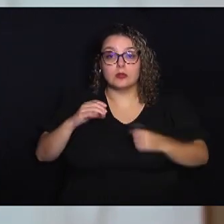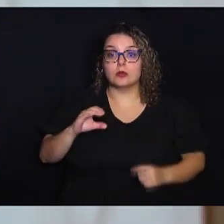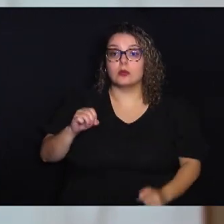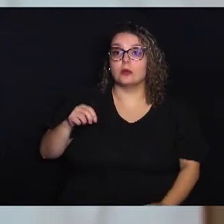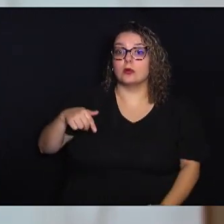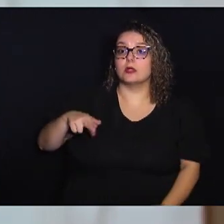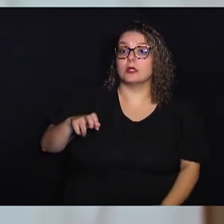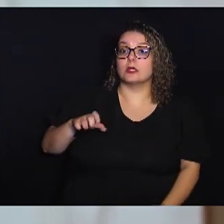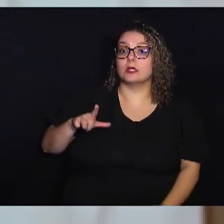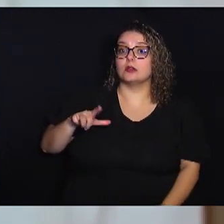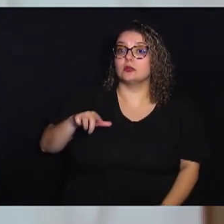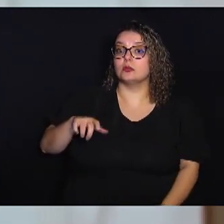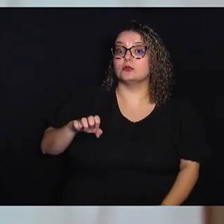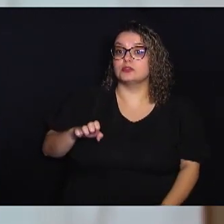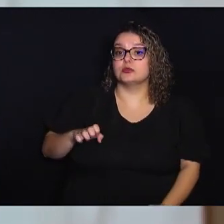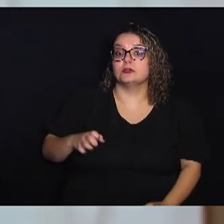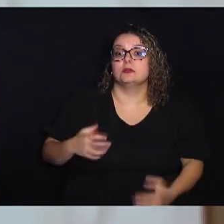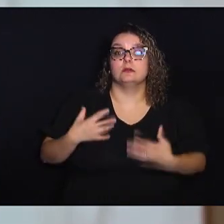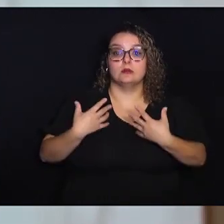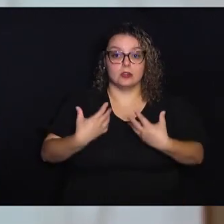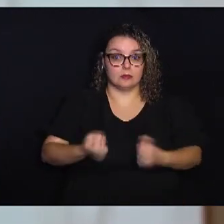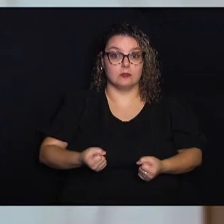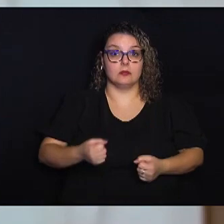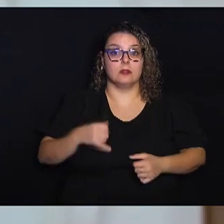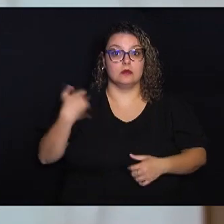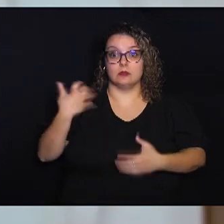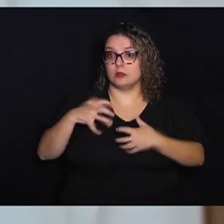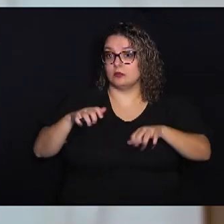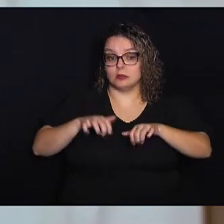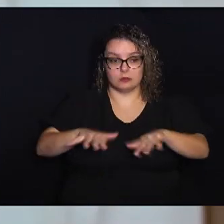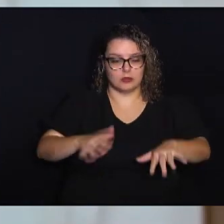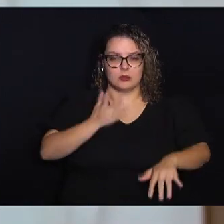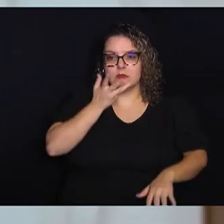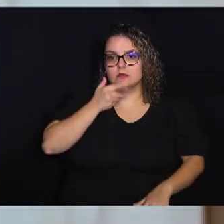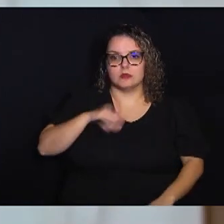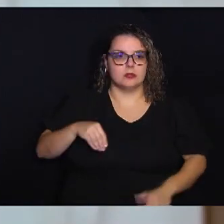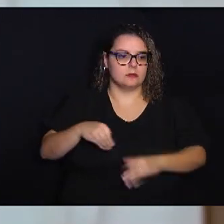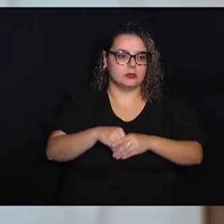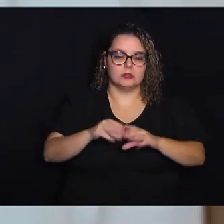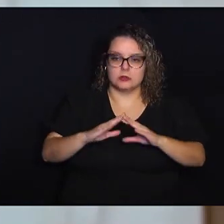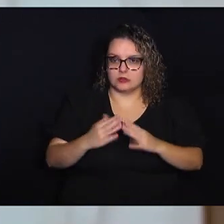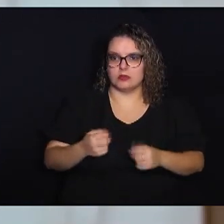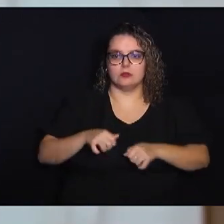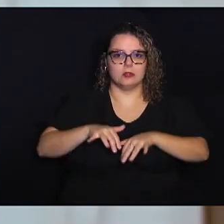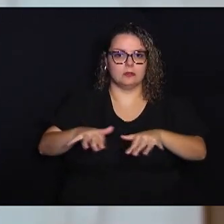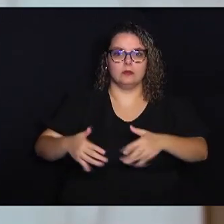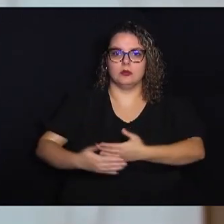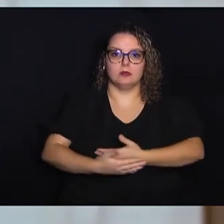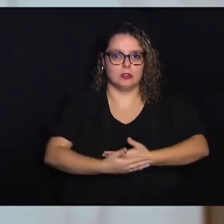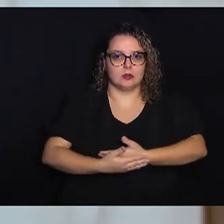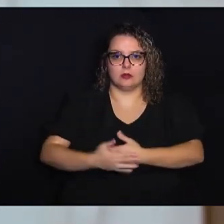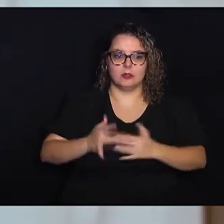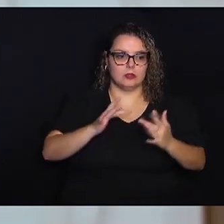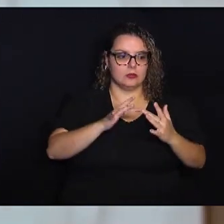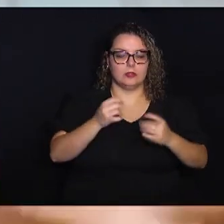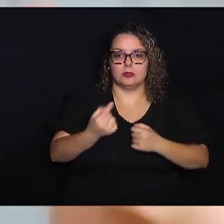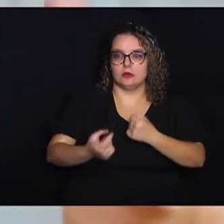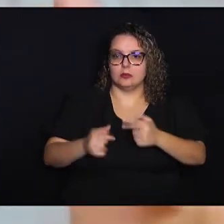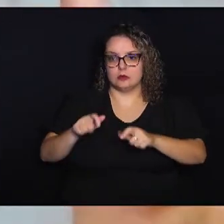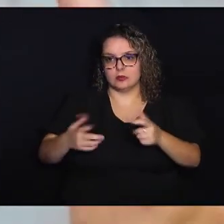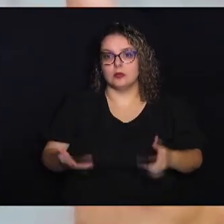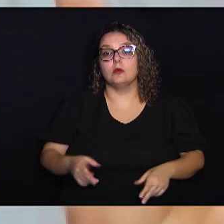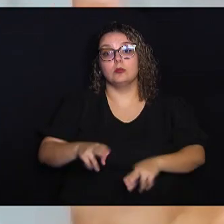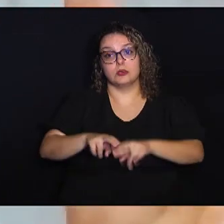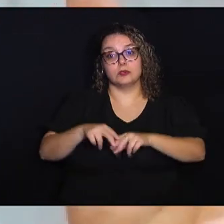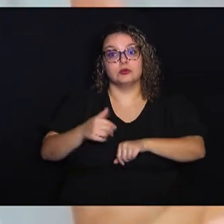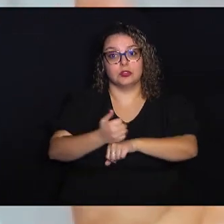coqueluche, que eu posso pegar e transmitir para um idoso, transmitir para a criança que está em casa, transmitir para o bebê, vou ter contato com alguém ali, por isso que o